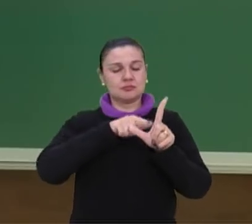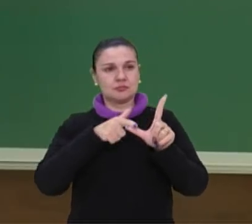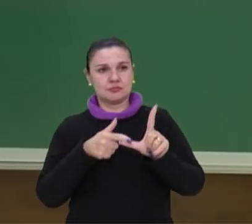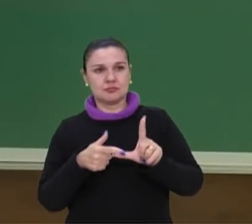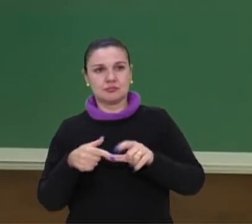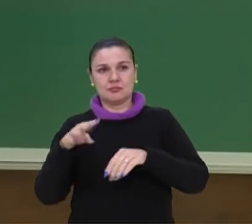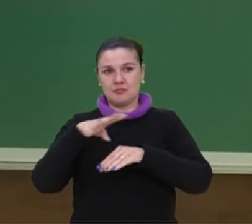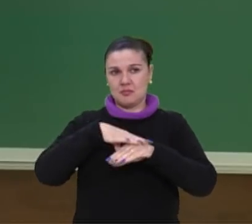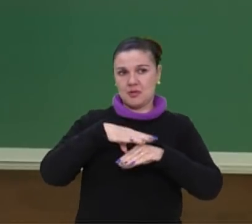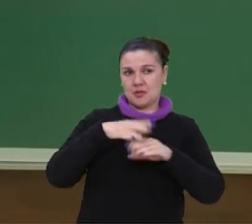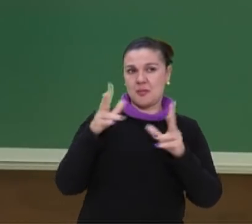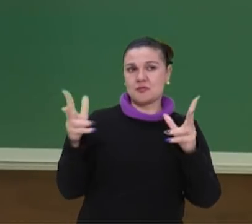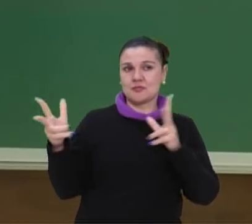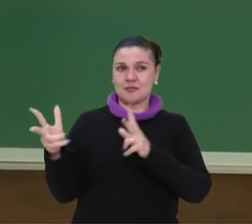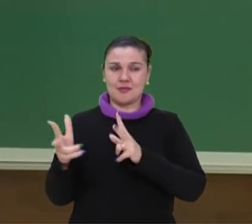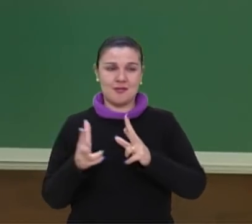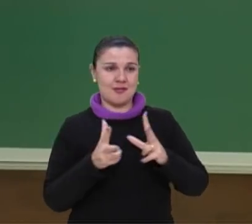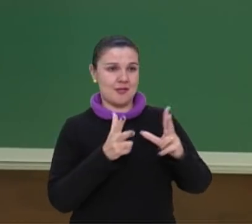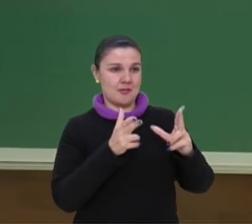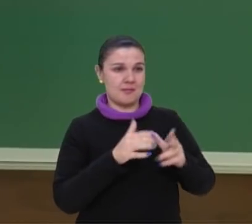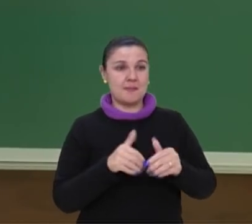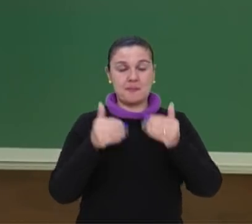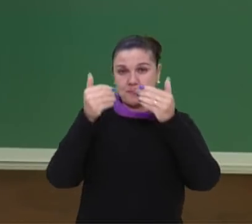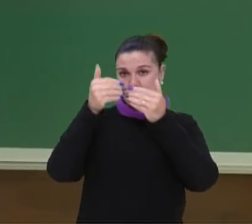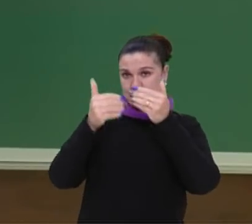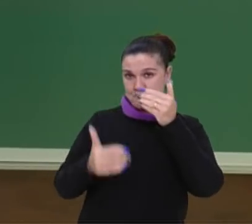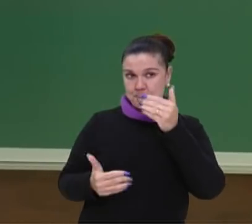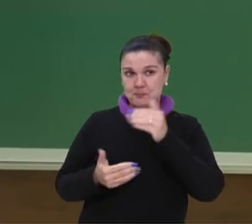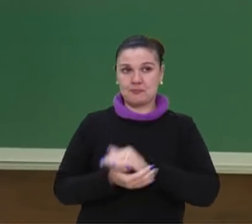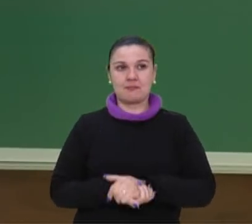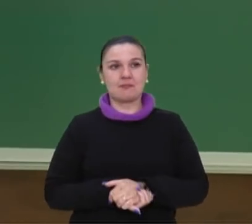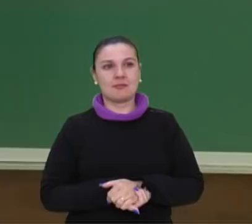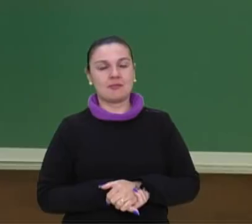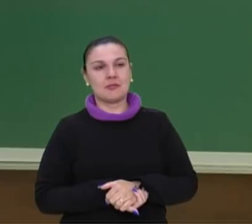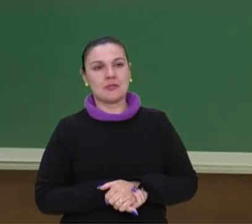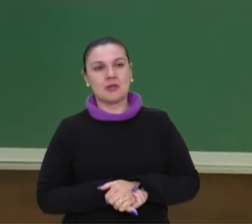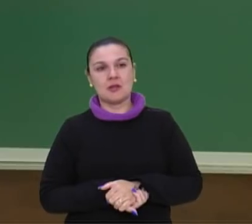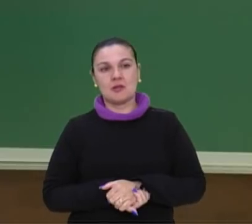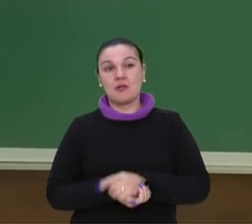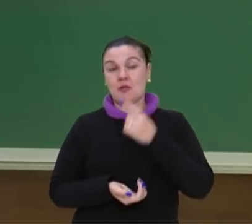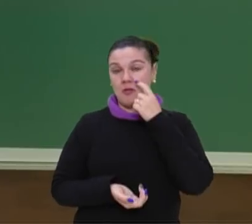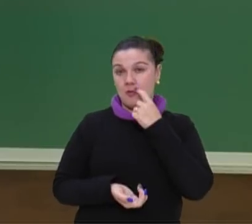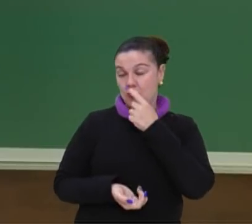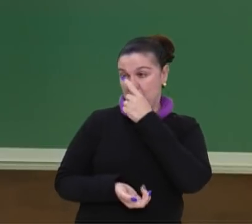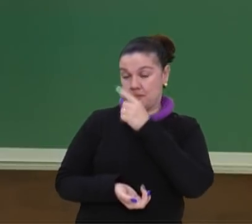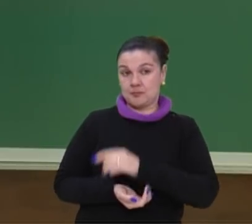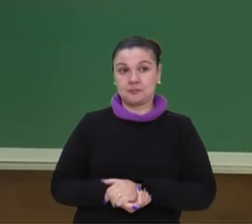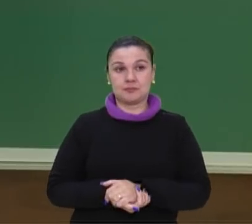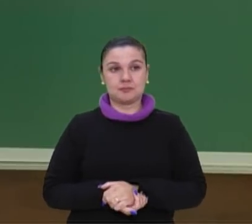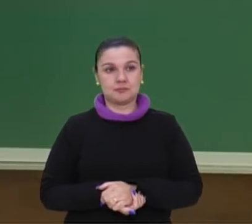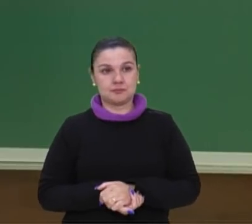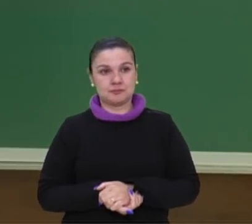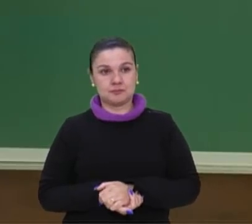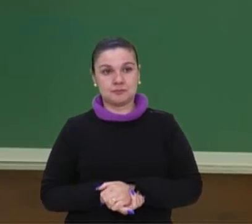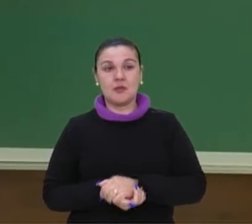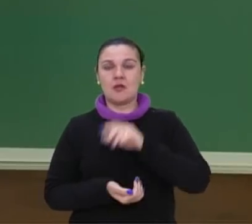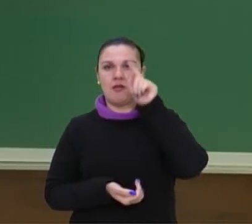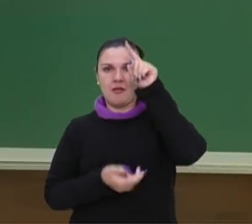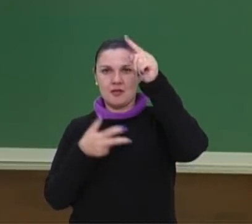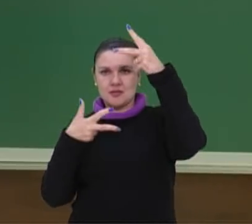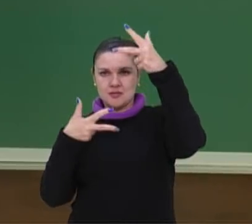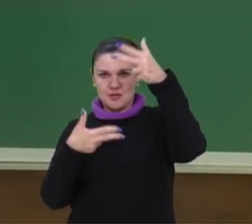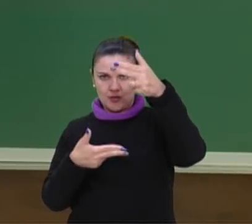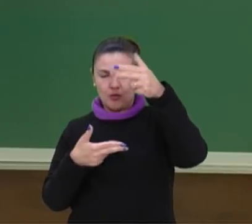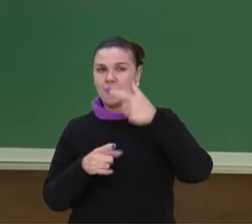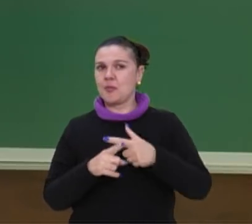matemática uma igualdade, né, uma expressão algébrica aqui, ó, utilizando da seguinte maneira, ó. Esse ângulo não é igual a esse?